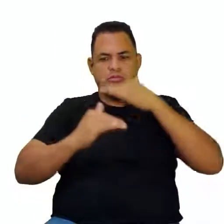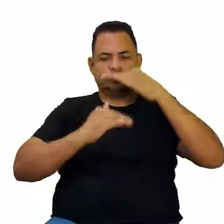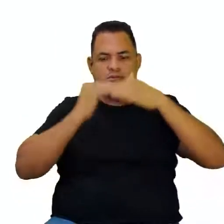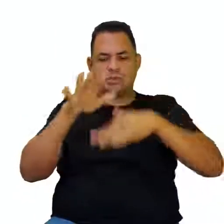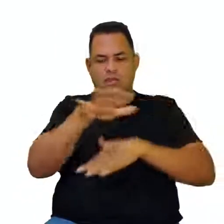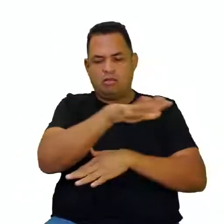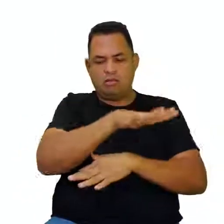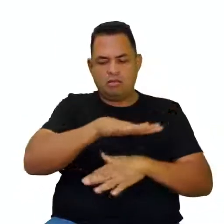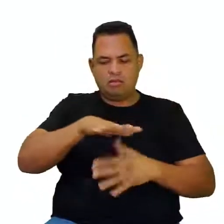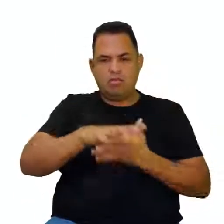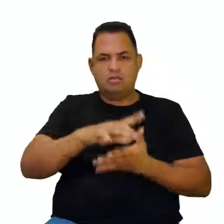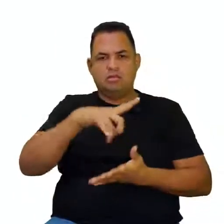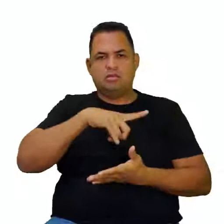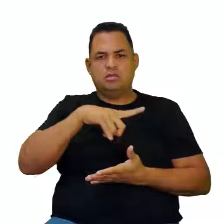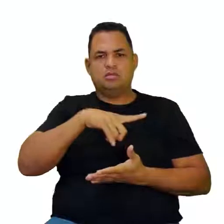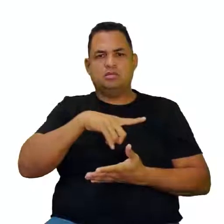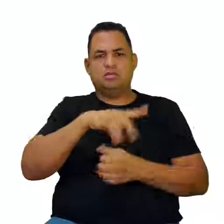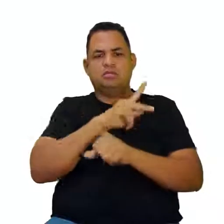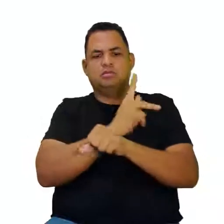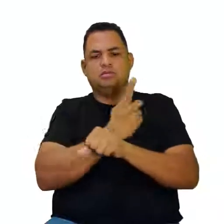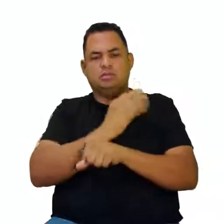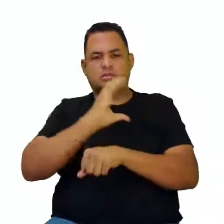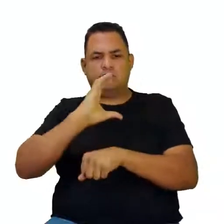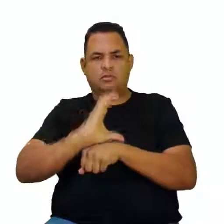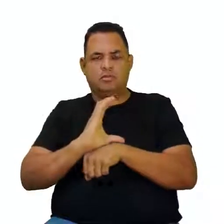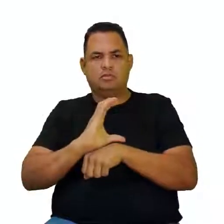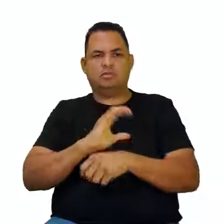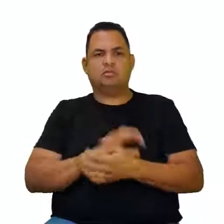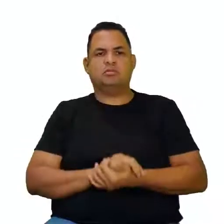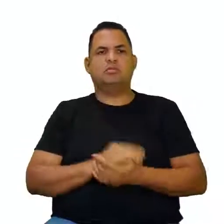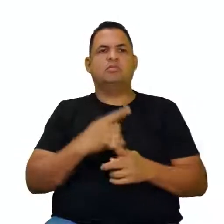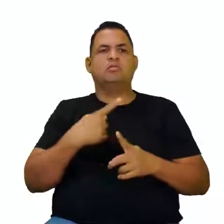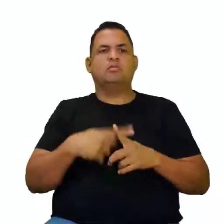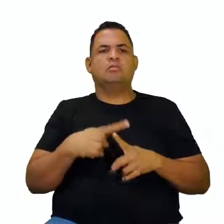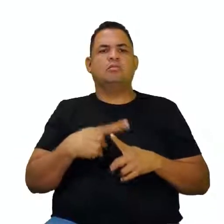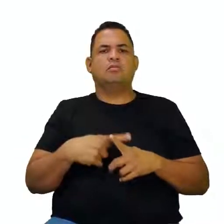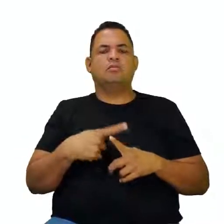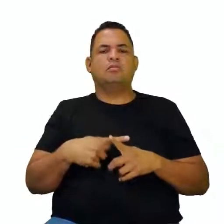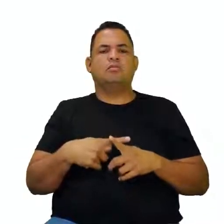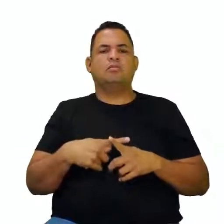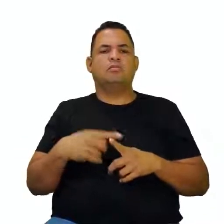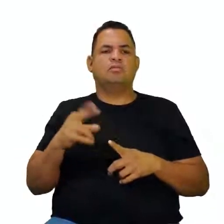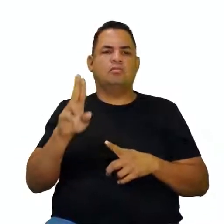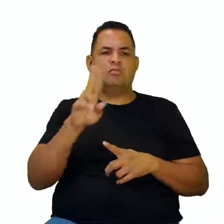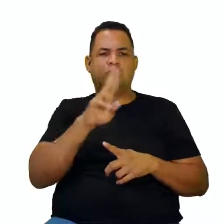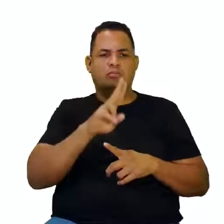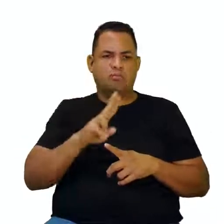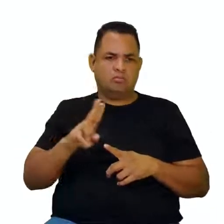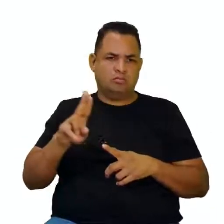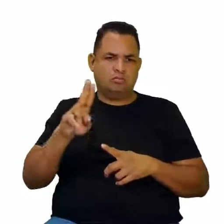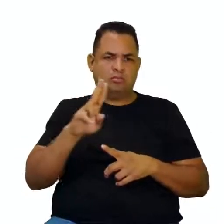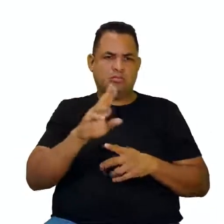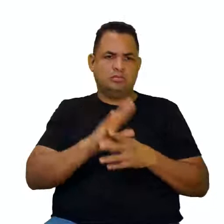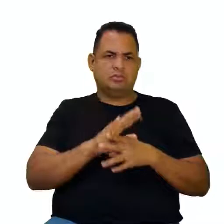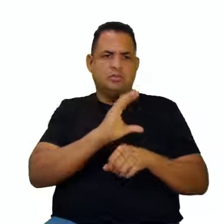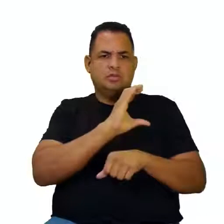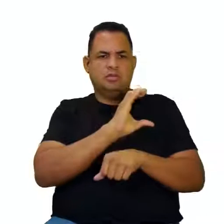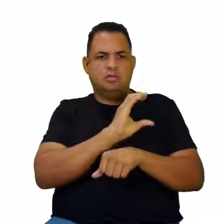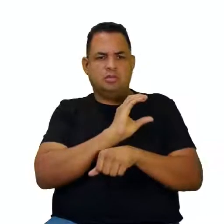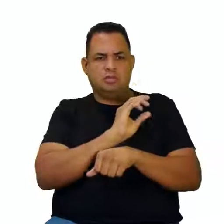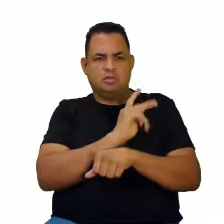ambientes que tenham muitos hidrocarbonetos. Por quê? Porque elas usam esses hidrocarbonetos